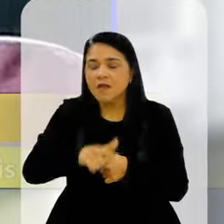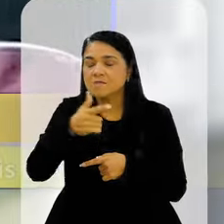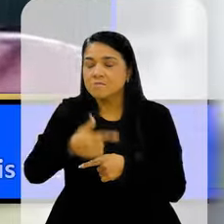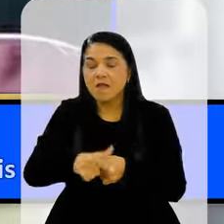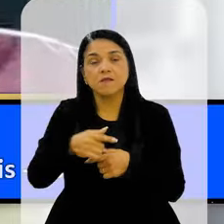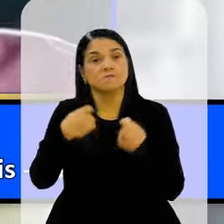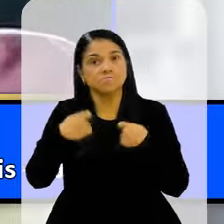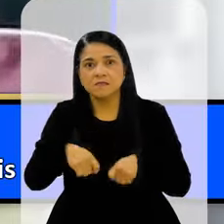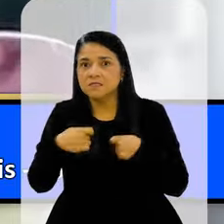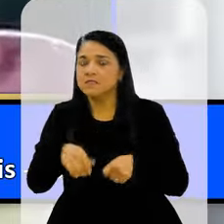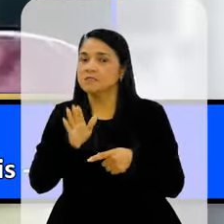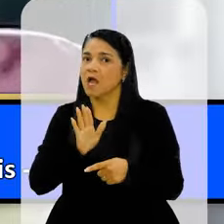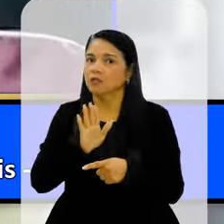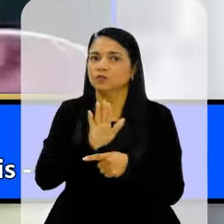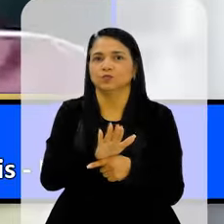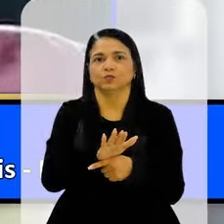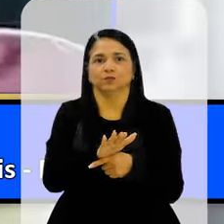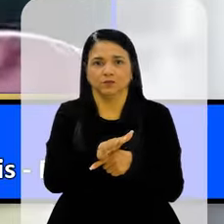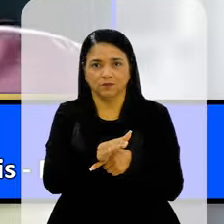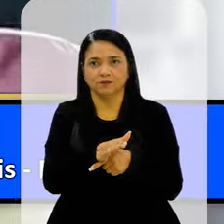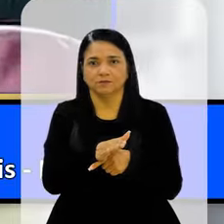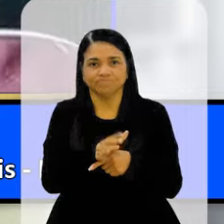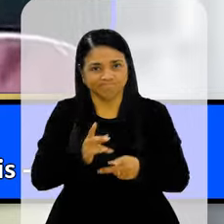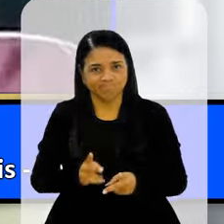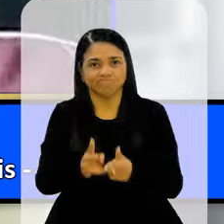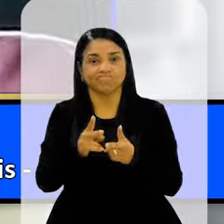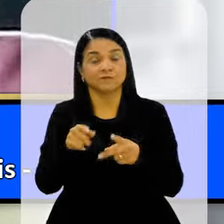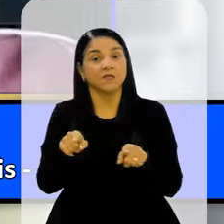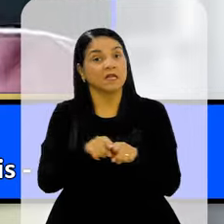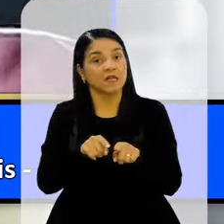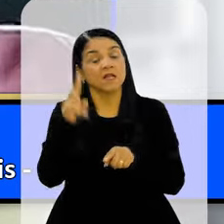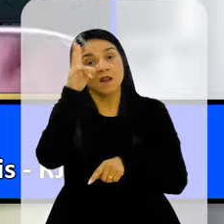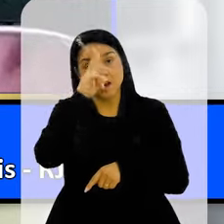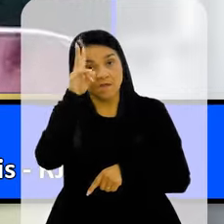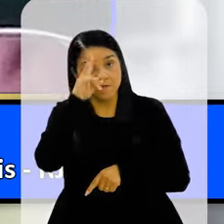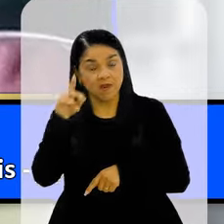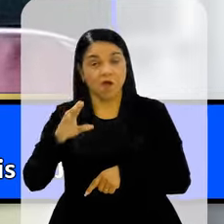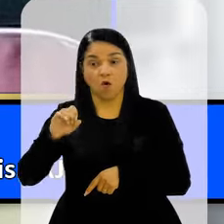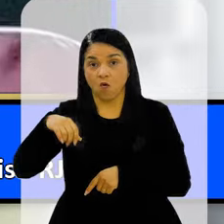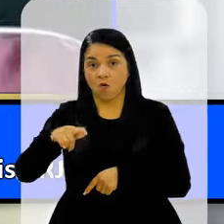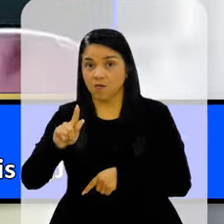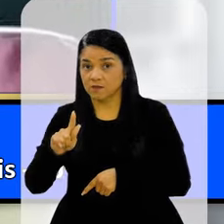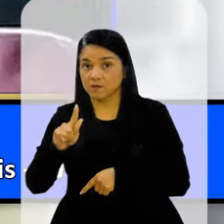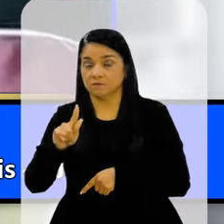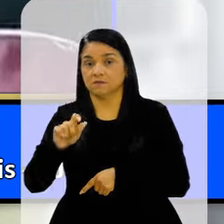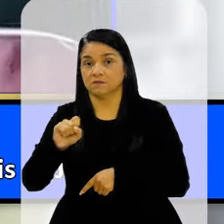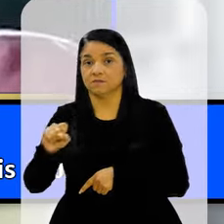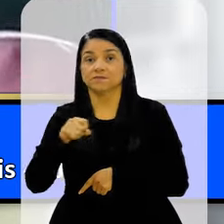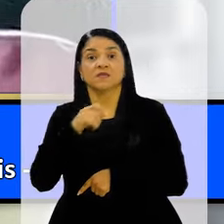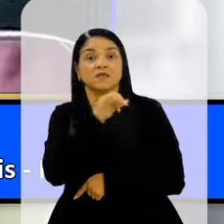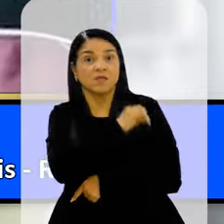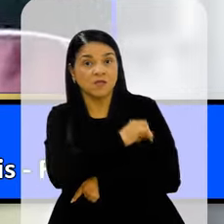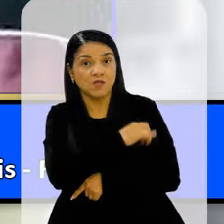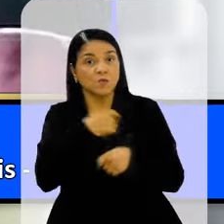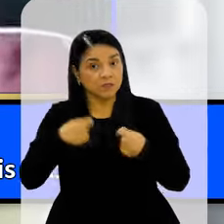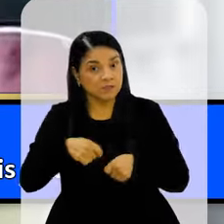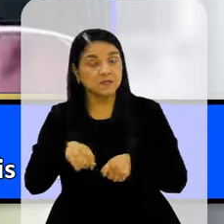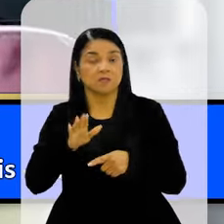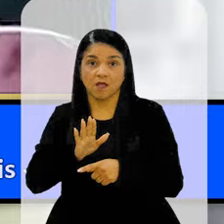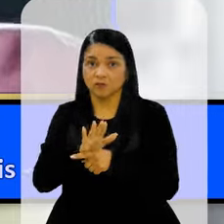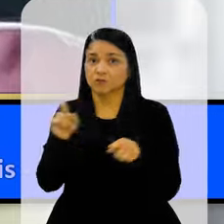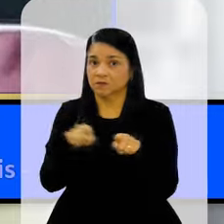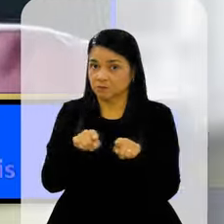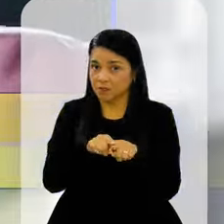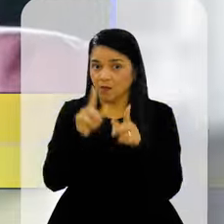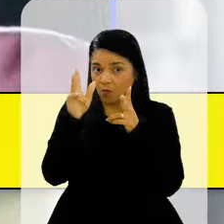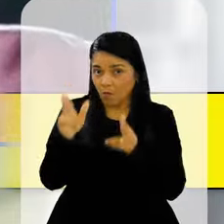gente, já virou o mês, vamos ajudar mais um pouquinho, né? Não custa. E lembrar também que tem as ONGs do Rio, né? Que continuam também